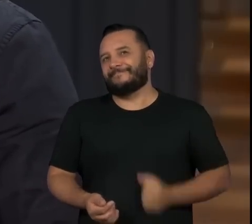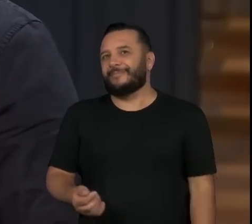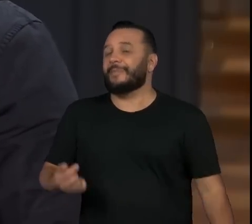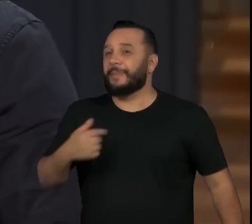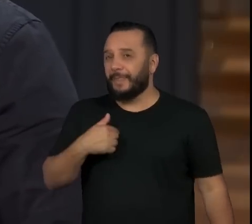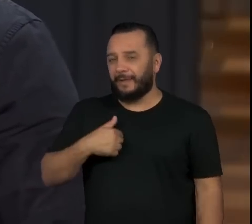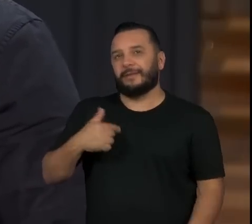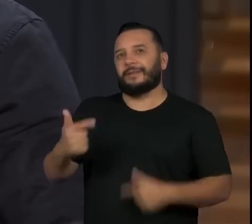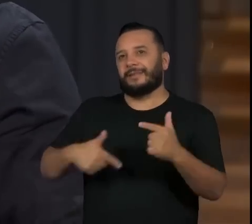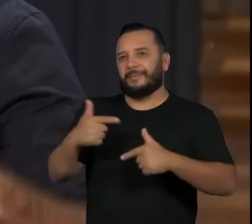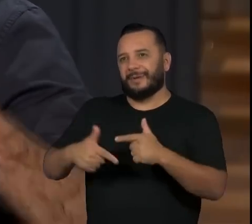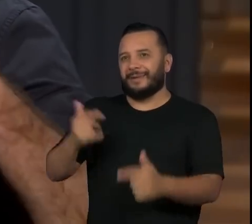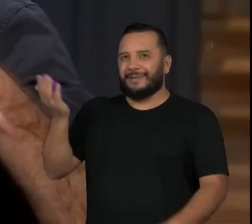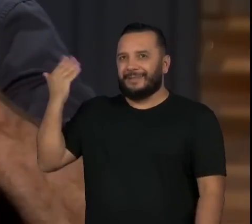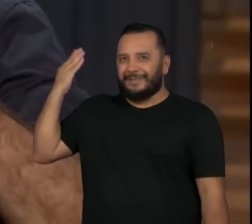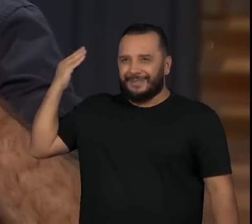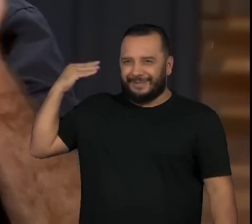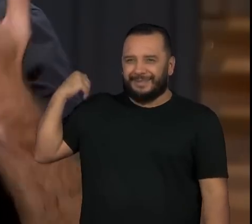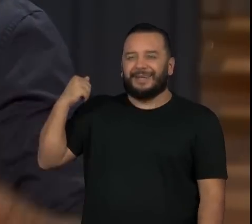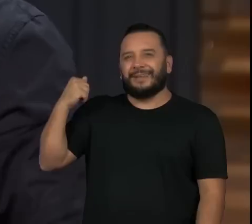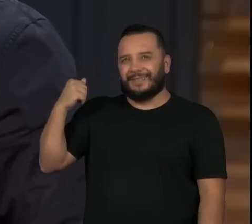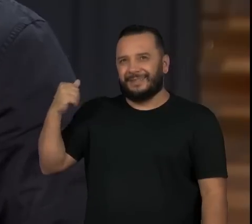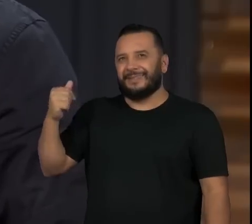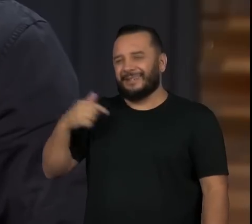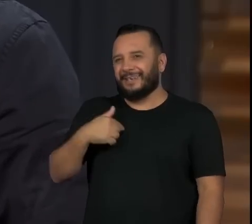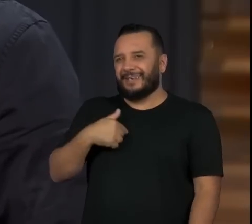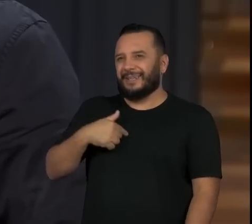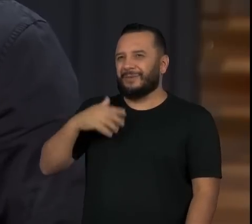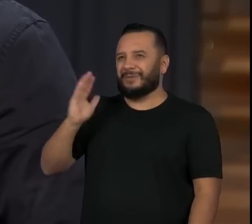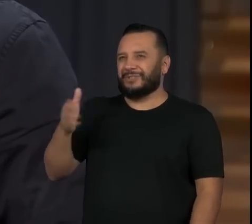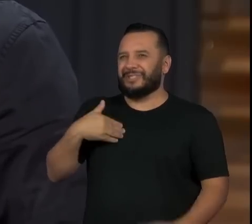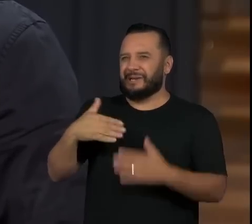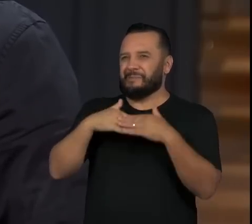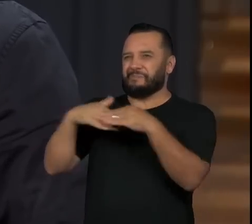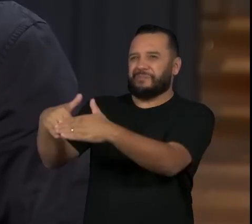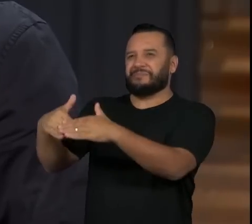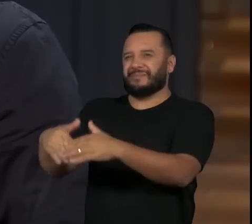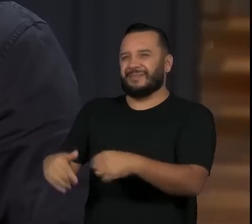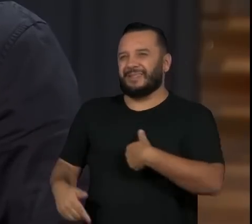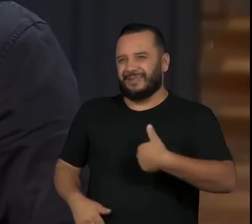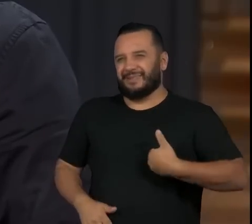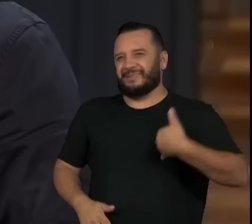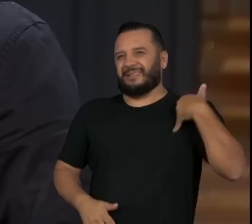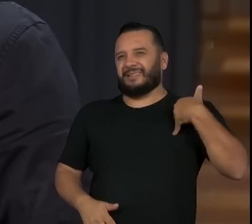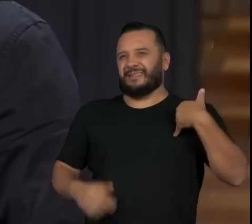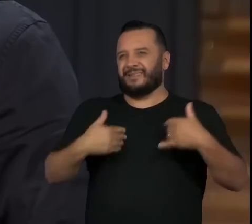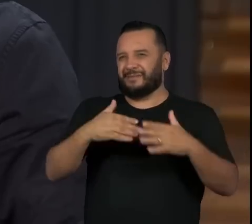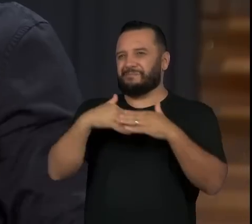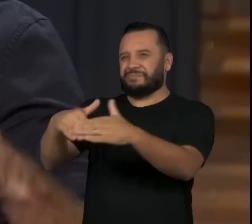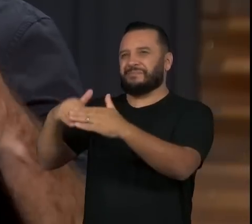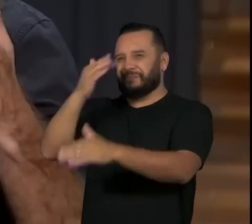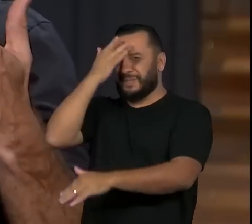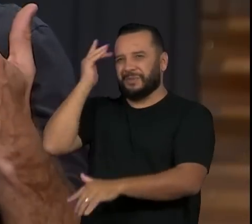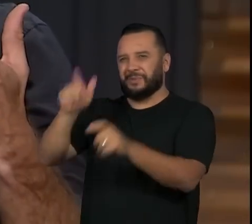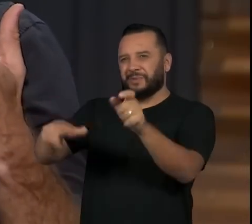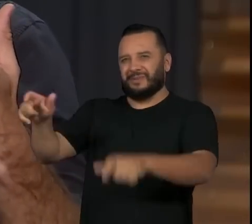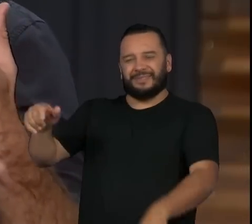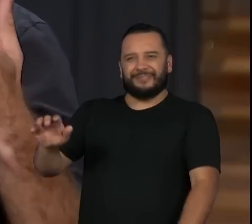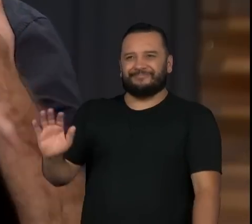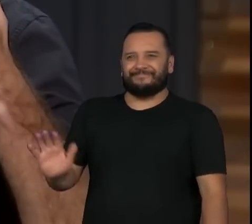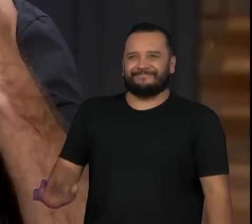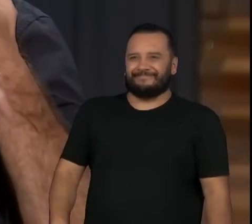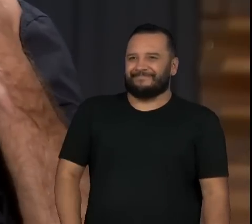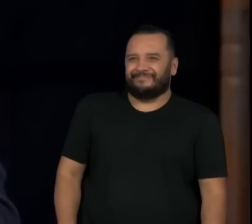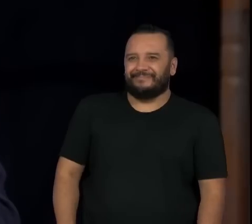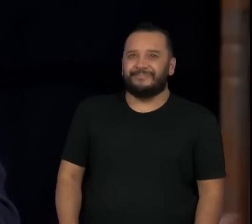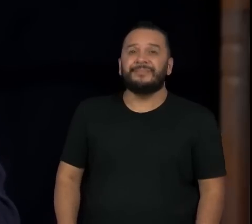onde eu trabalhei, eu já tratei pessoas com muita arrogância, sabe? Achando, querendo, mas assim... Você